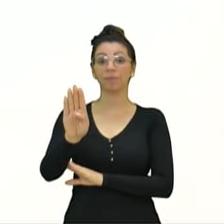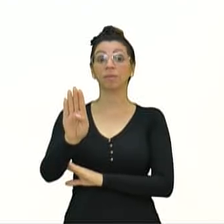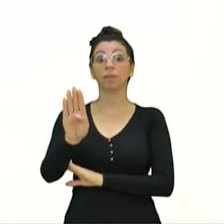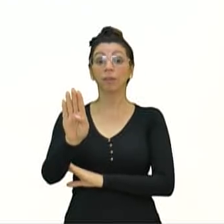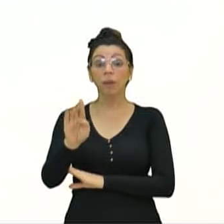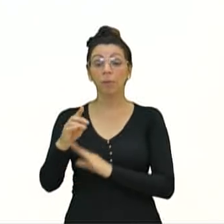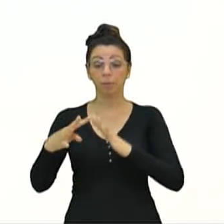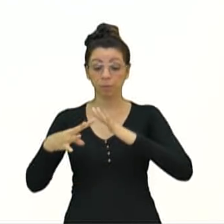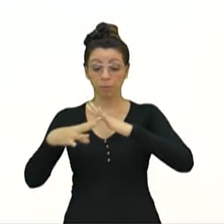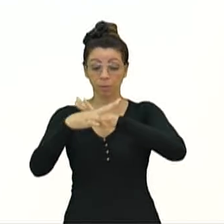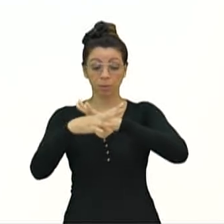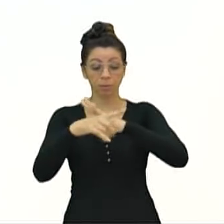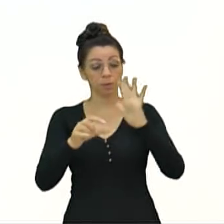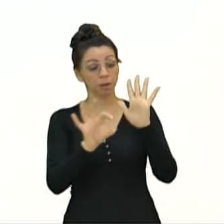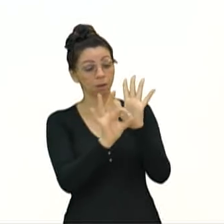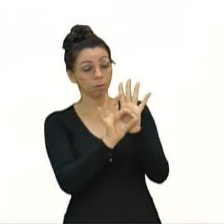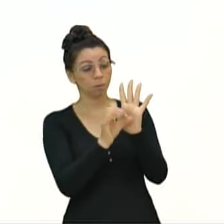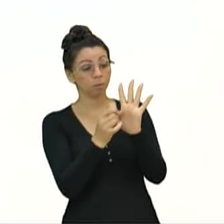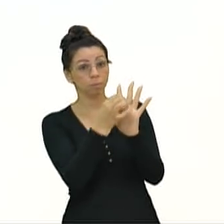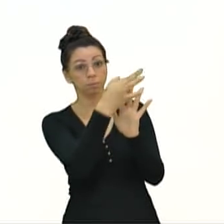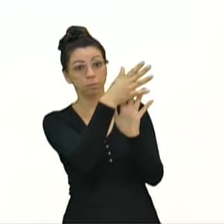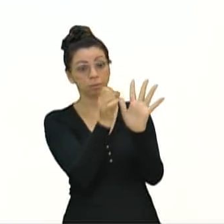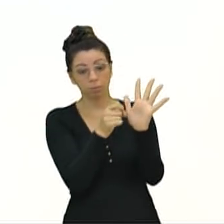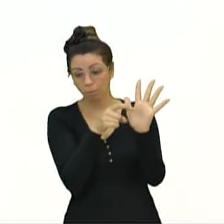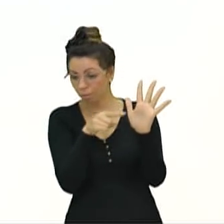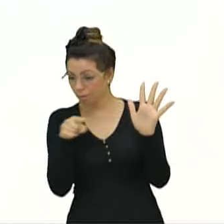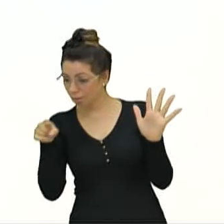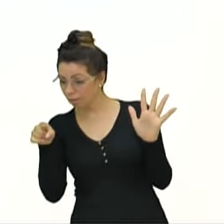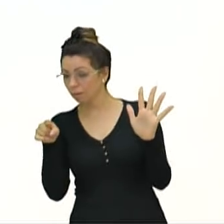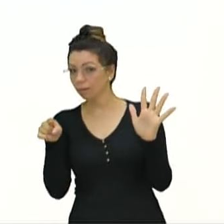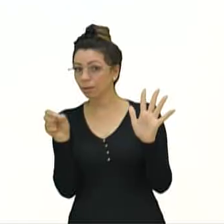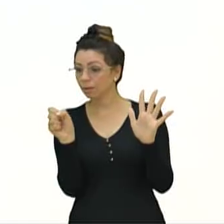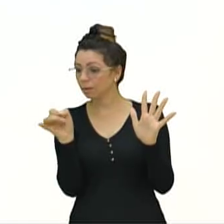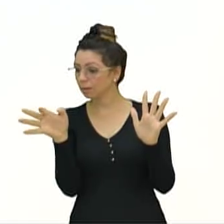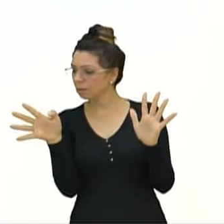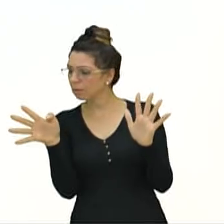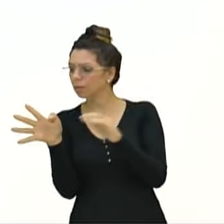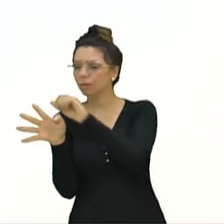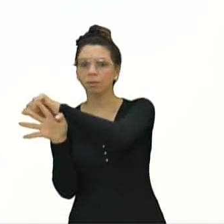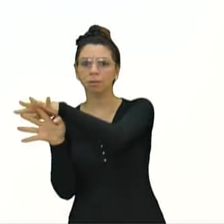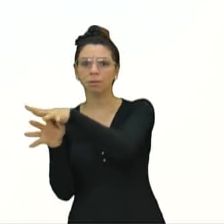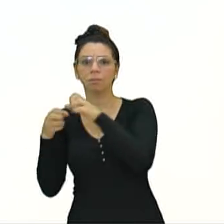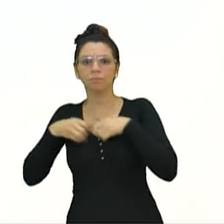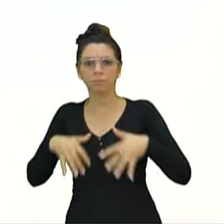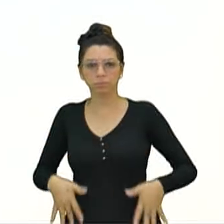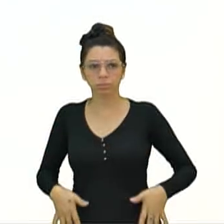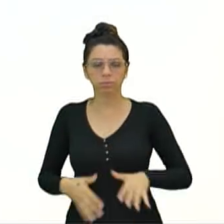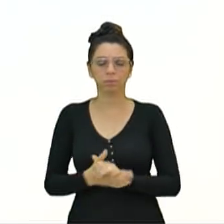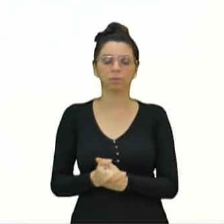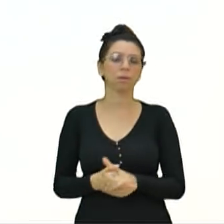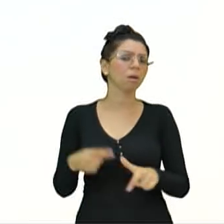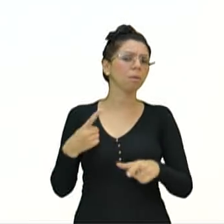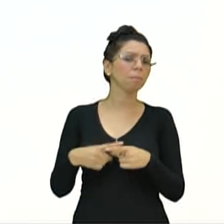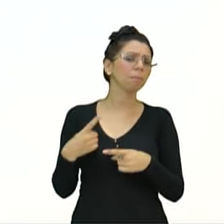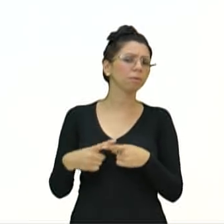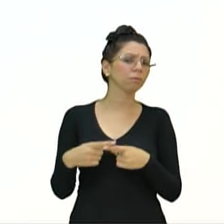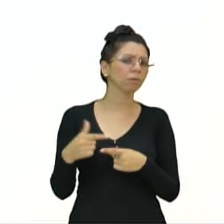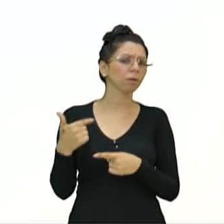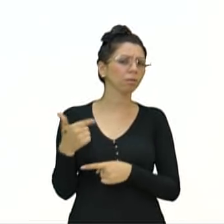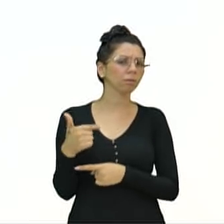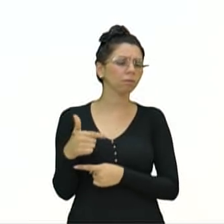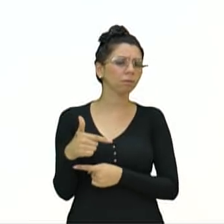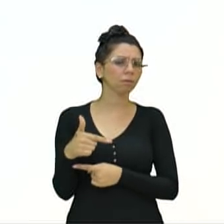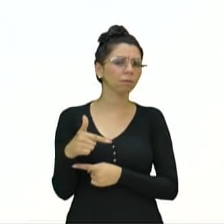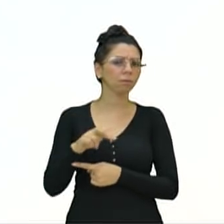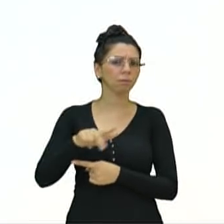neurônio, corpo celular, axônio e dendrito. Mas, Fabiano, por que não é a letra A? Porque na letra A eu tenho o